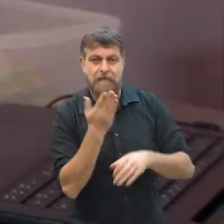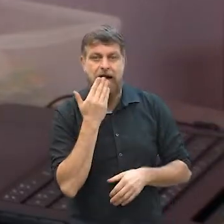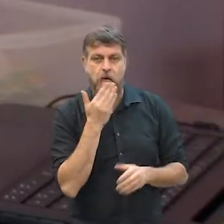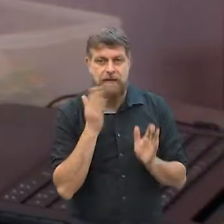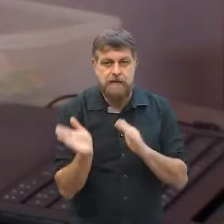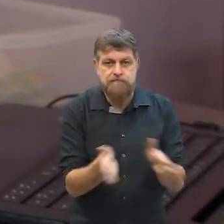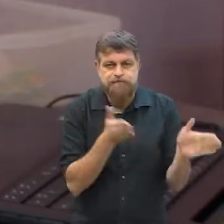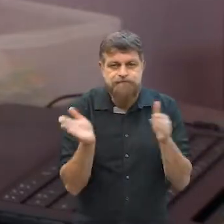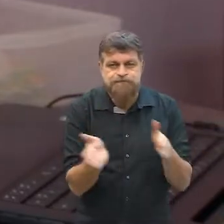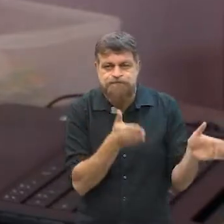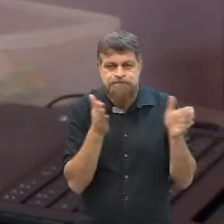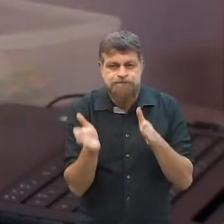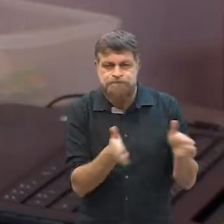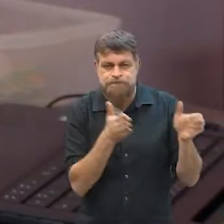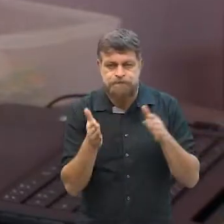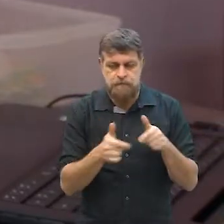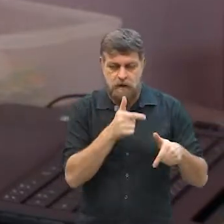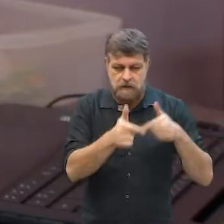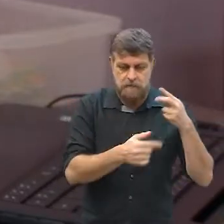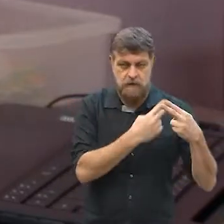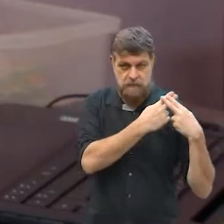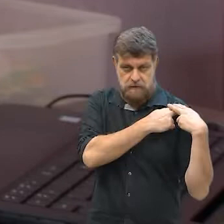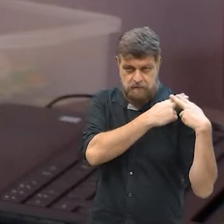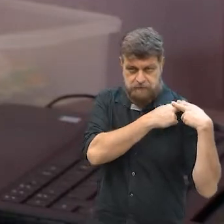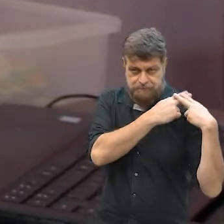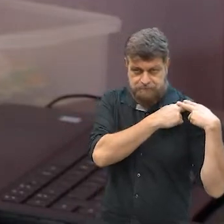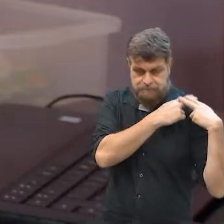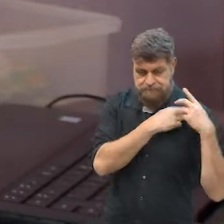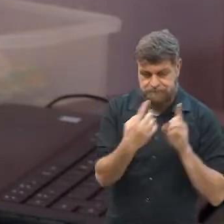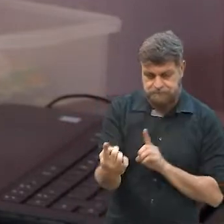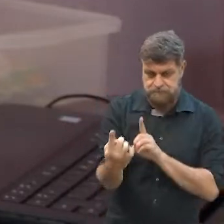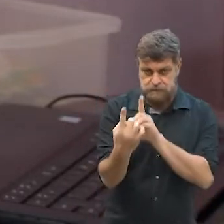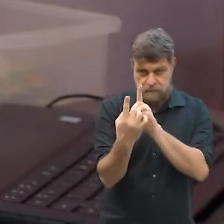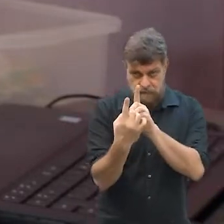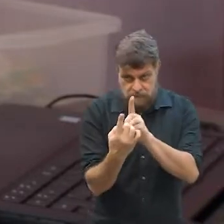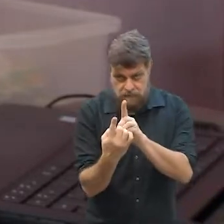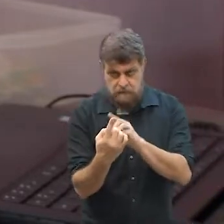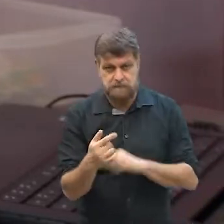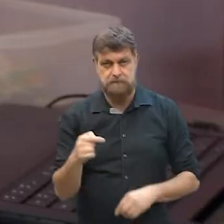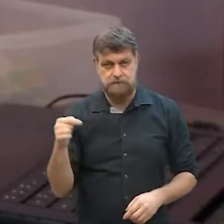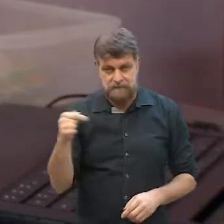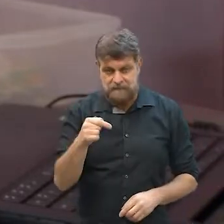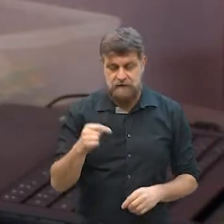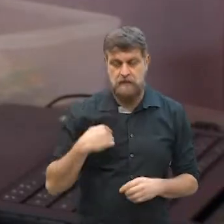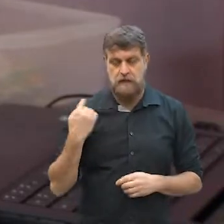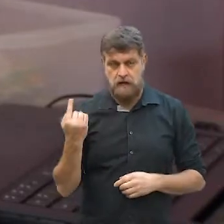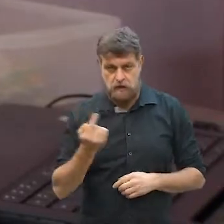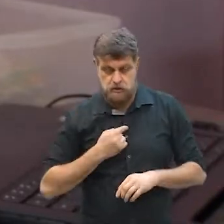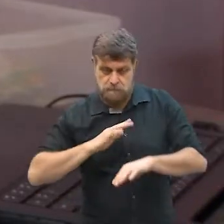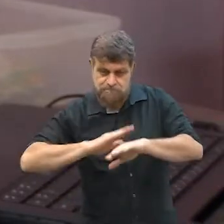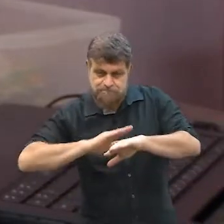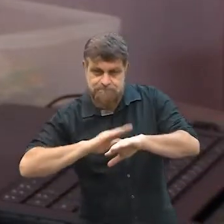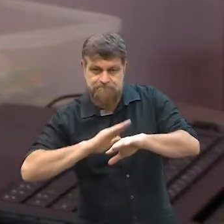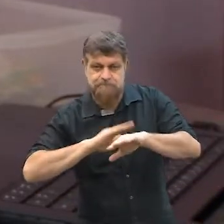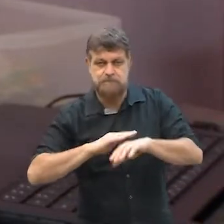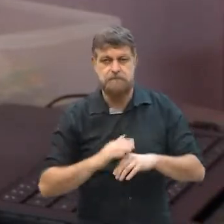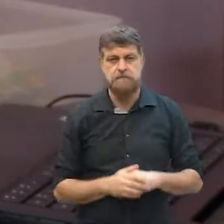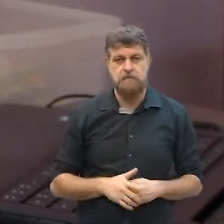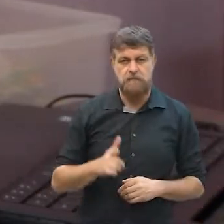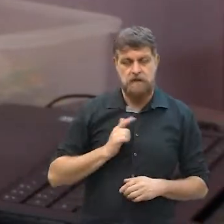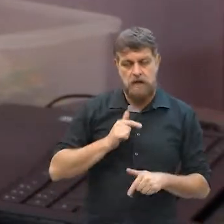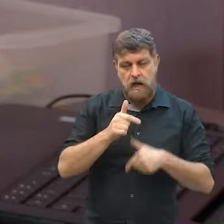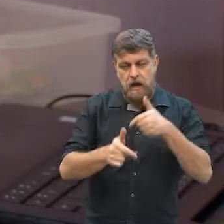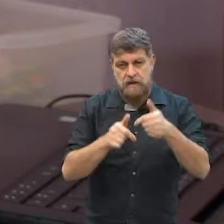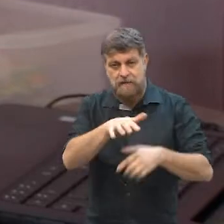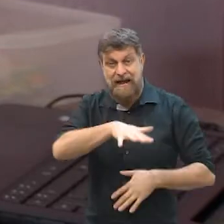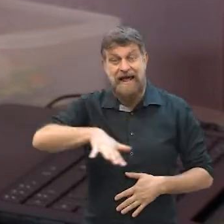produção de refeições e toda aquela parte de atendimento, daquele comensal que a gente fala, são das pessoas que atuam